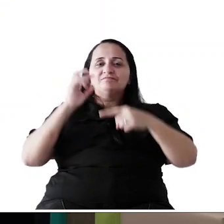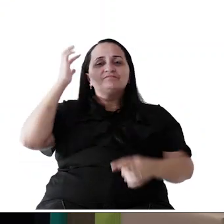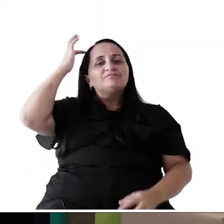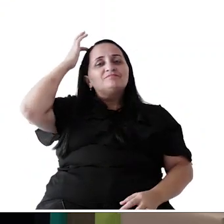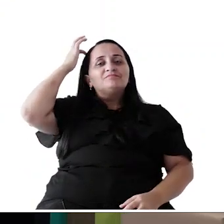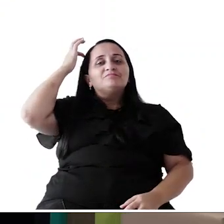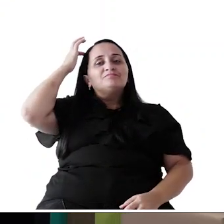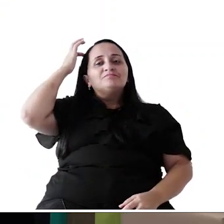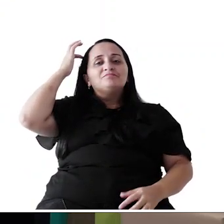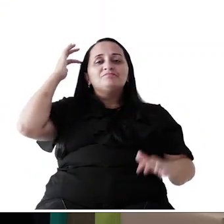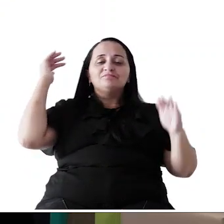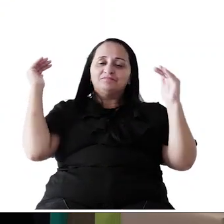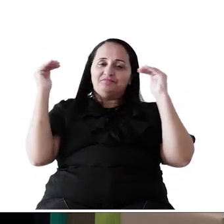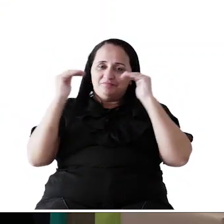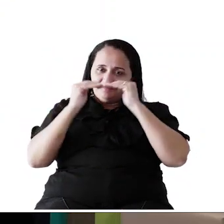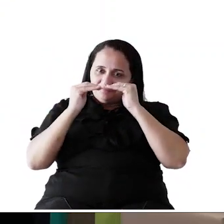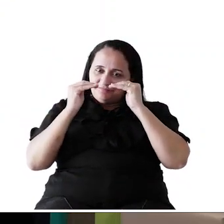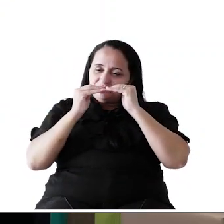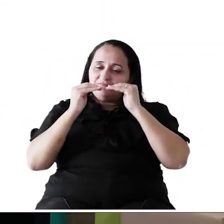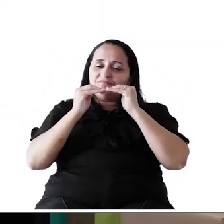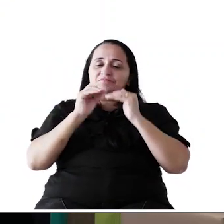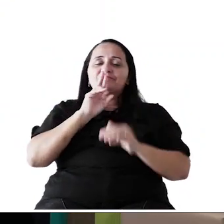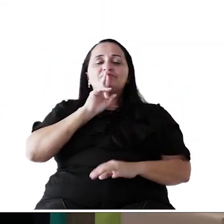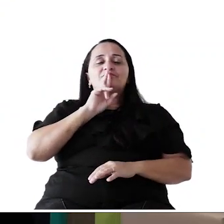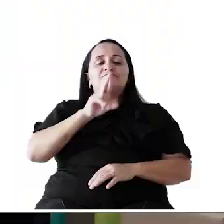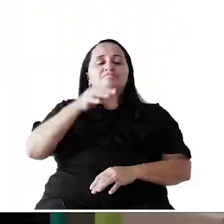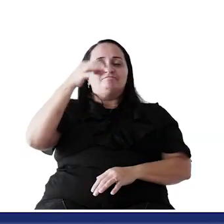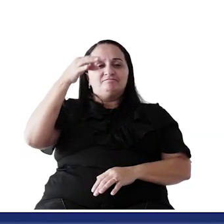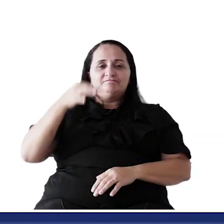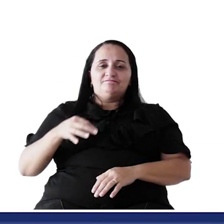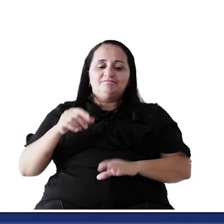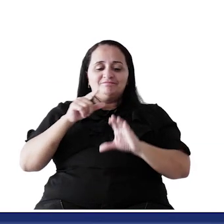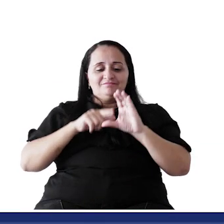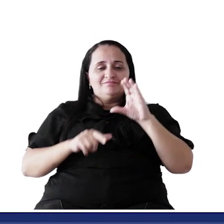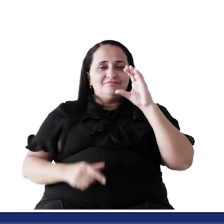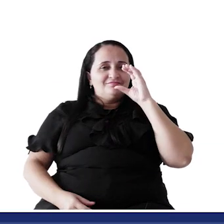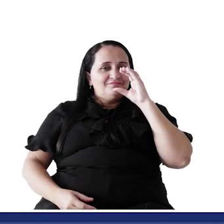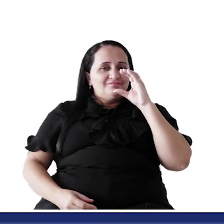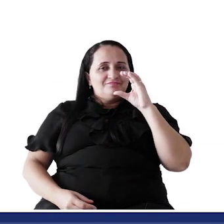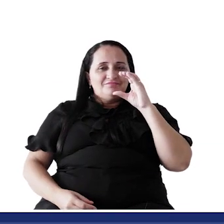Então, conferindo a nossa resposta correta, é a letra C.